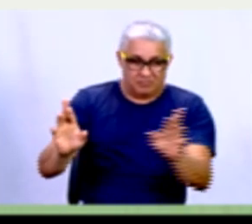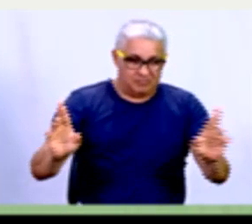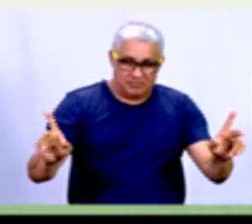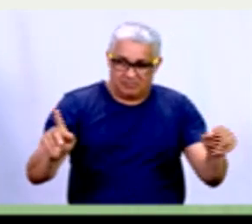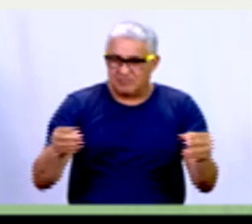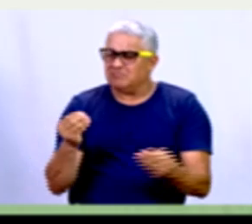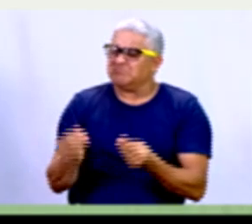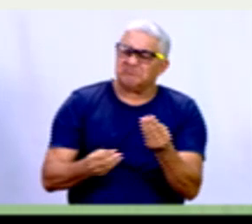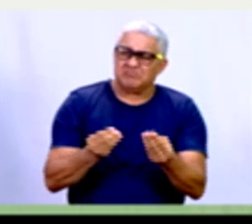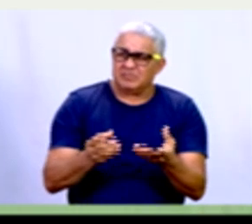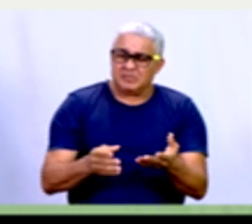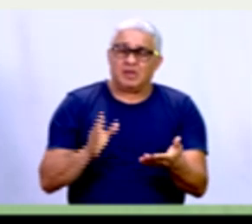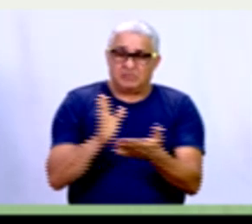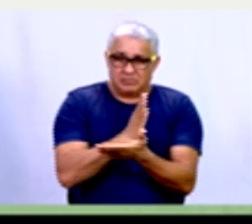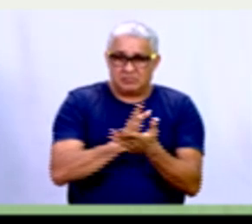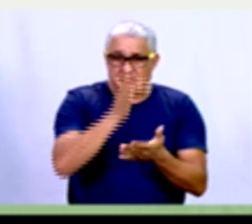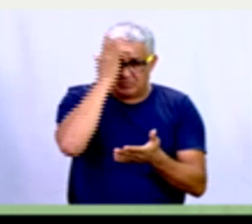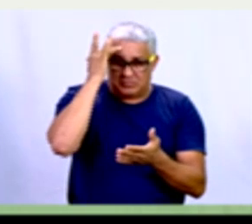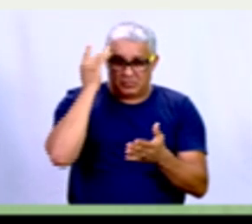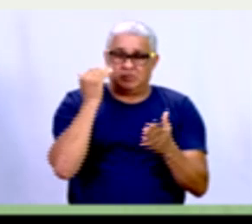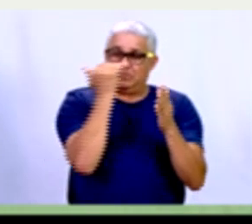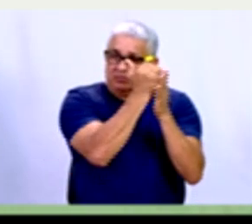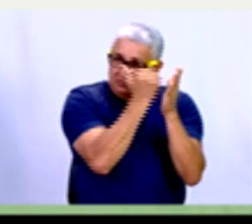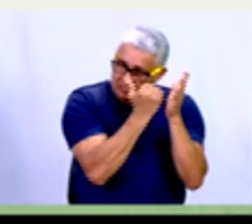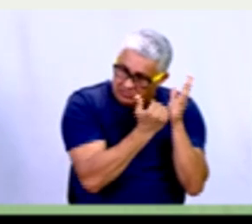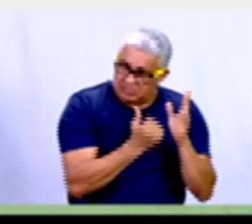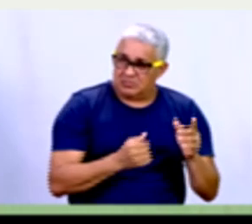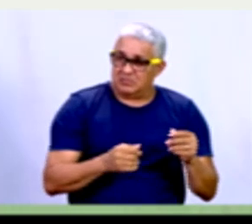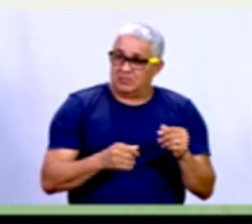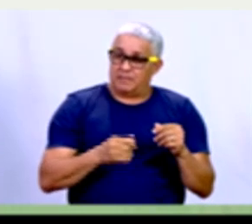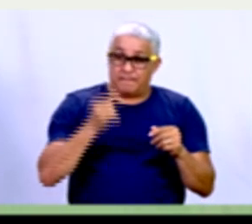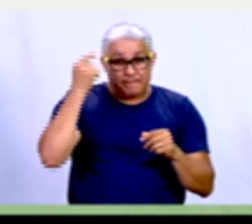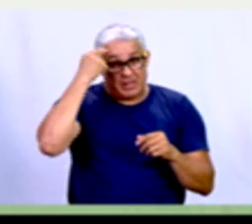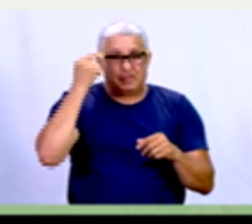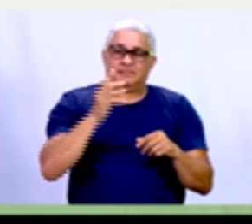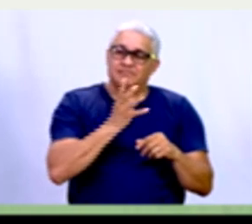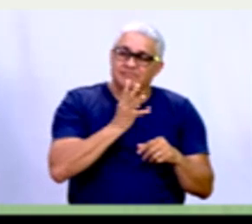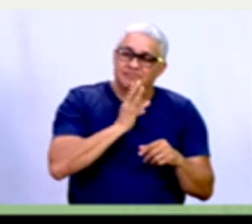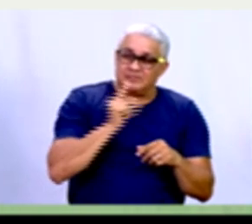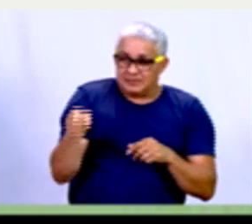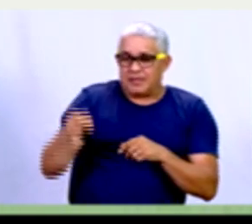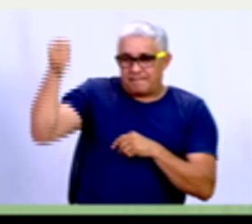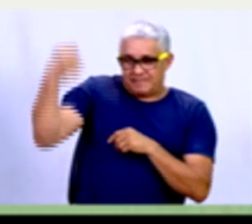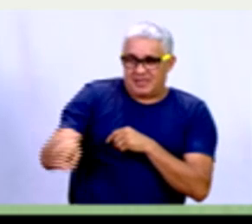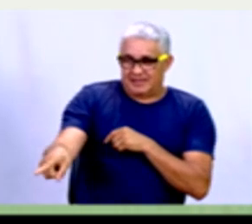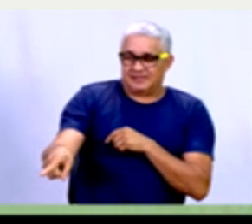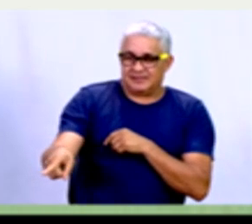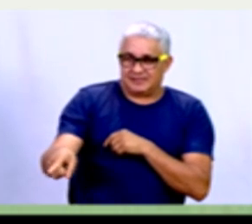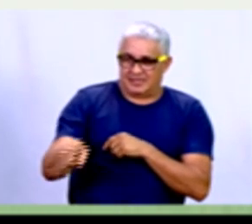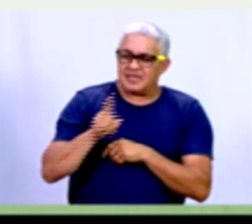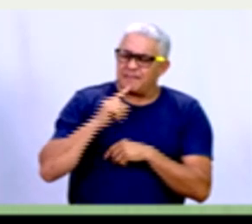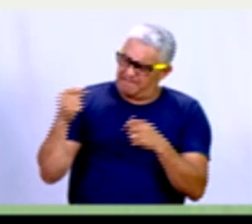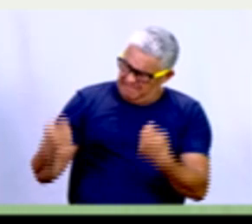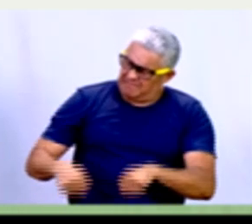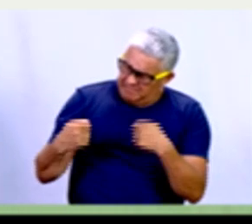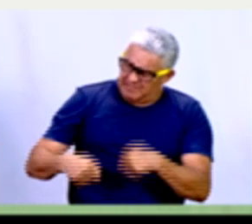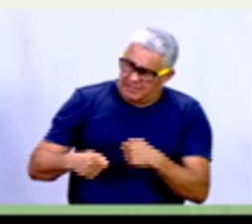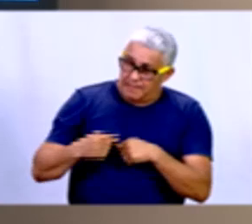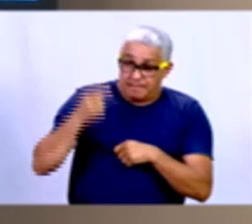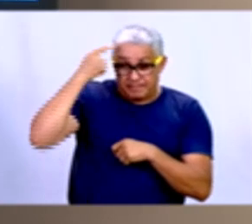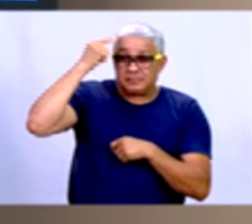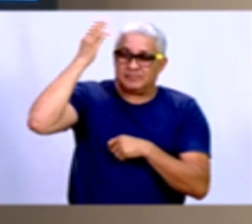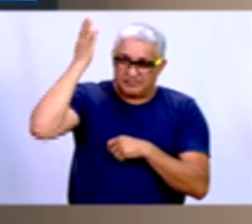assim? Tem muita gente que desenvolve sistema achando que conhece quais são as necessidades do usuário, achando que conhece o que é que o usuário precisa no